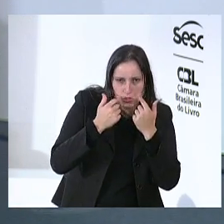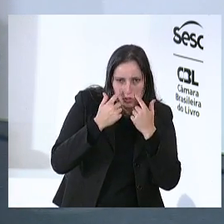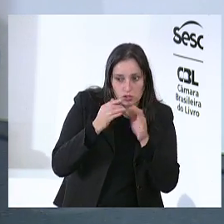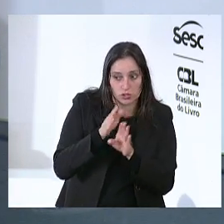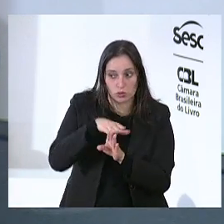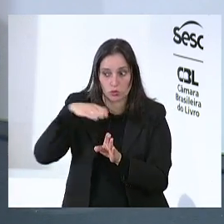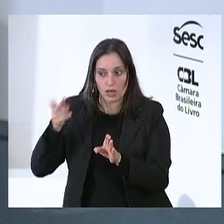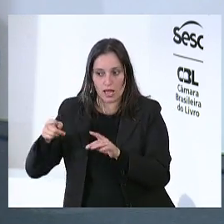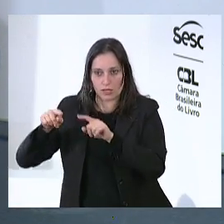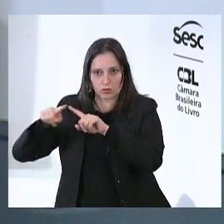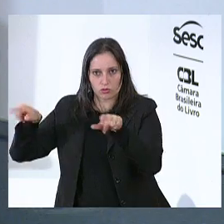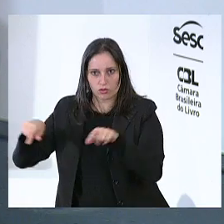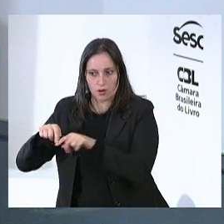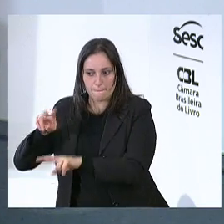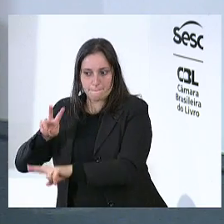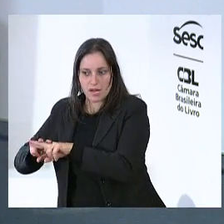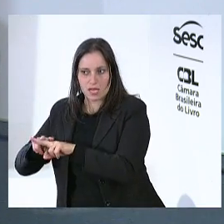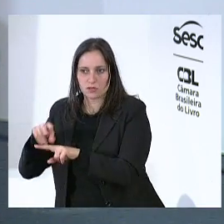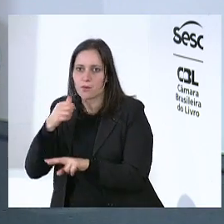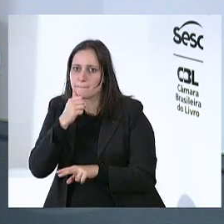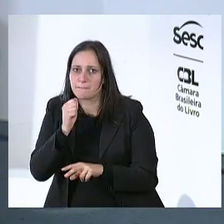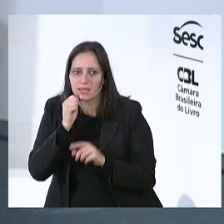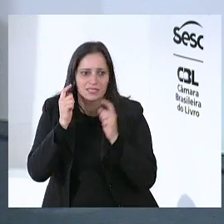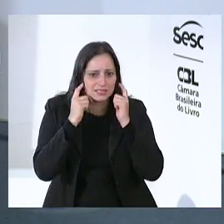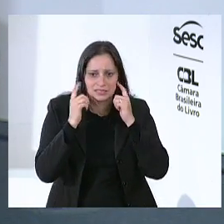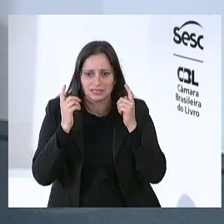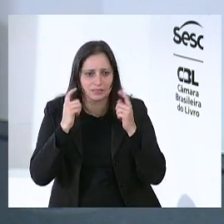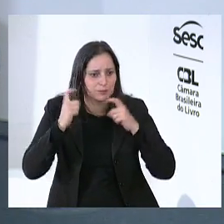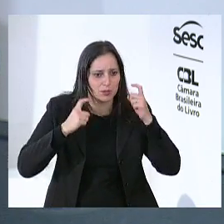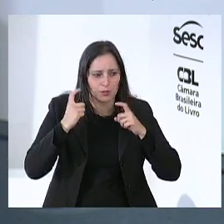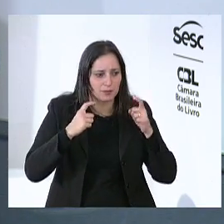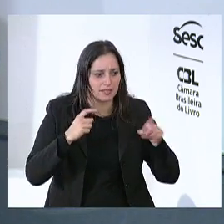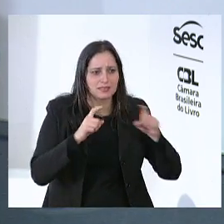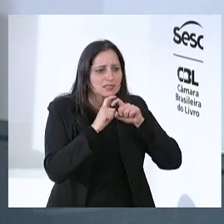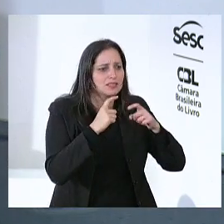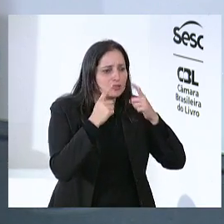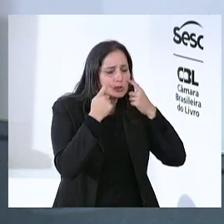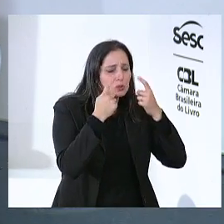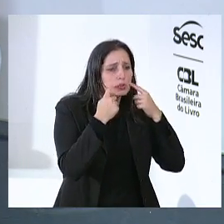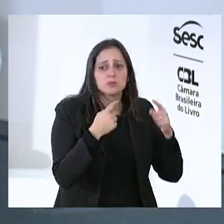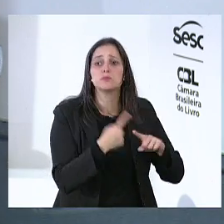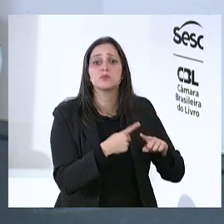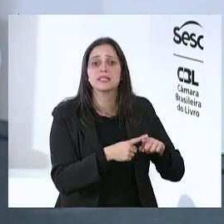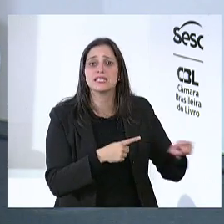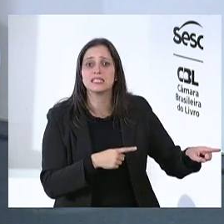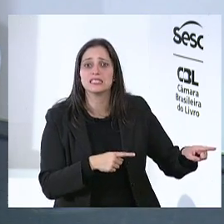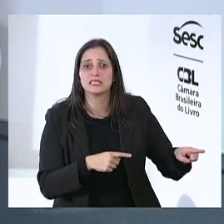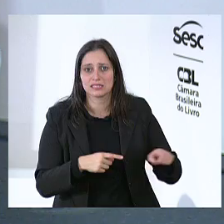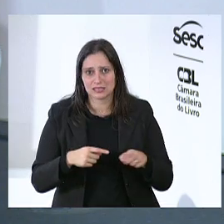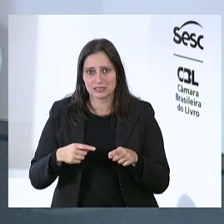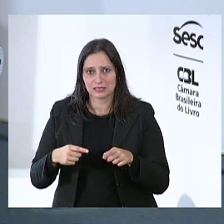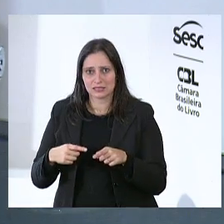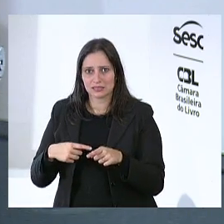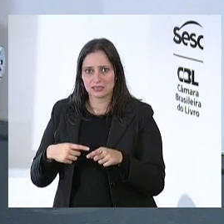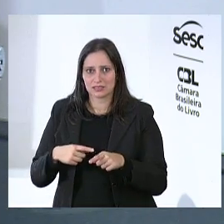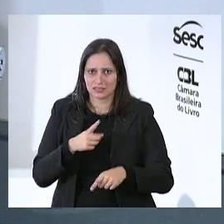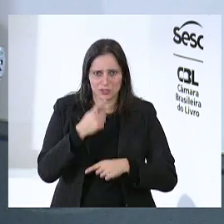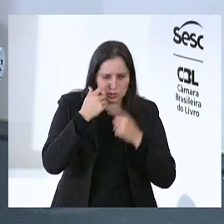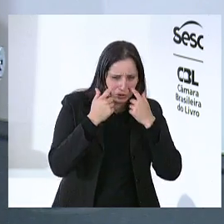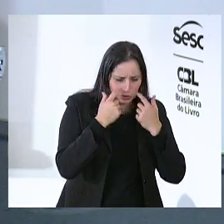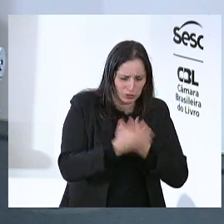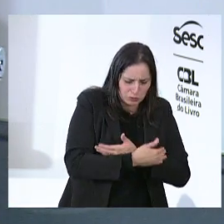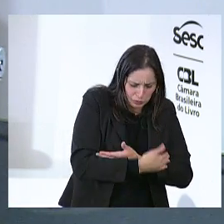com o bebê dela, só está ouvindo que ele está berrando, né? Isso para fazer a mãe tentar entregar o marido.